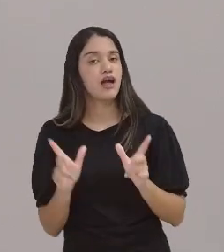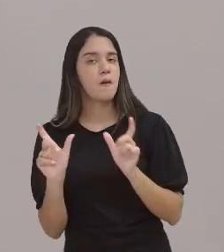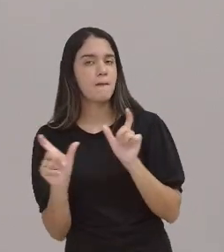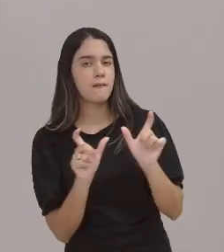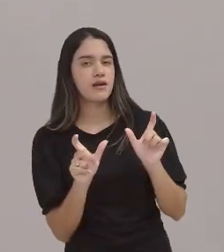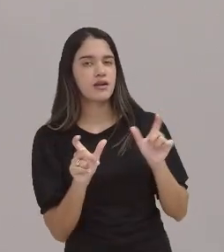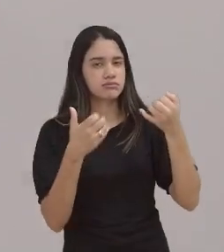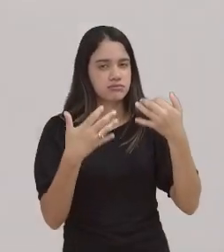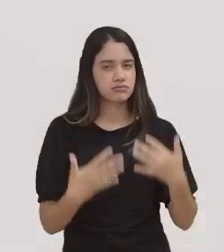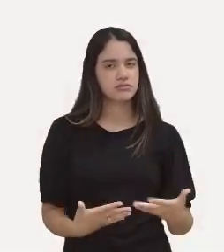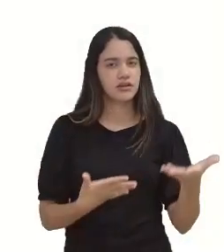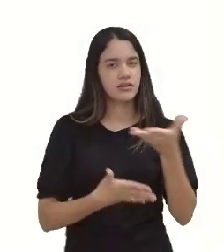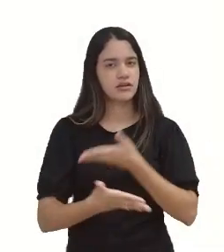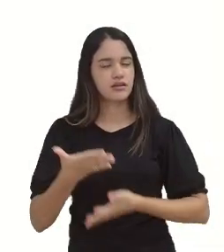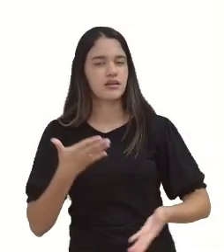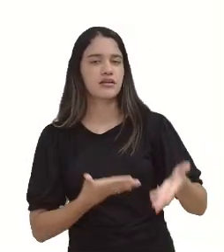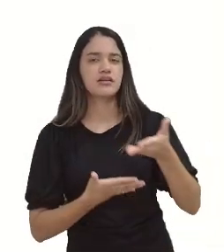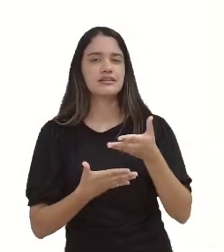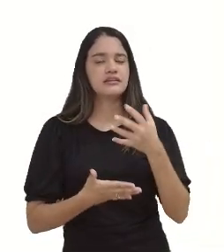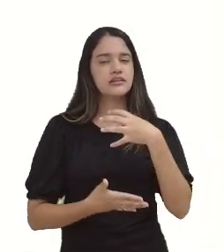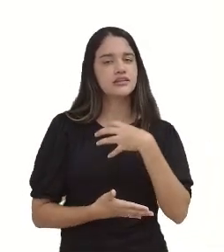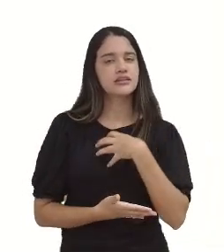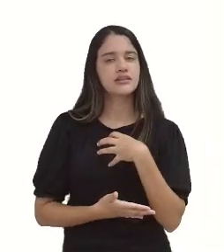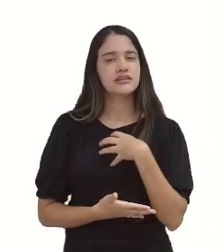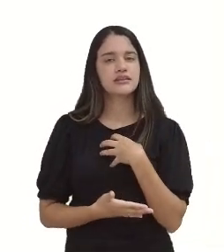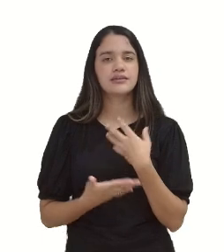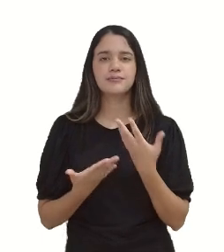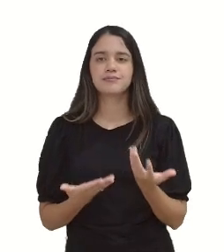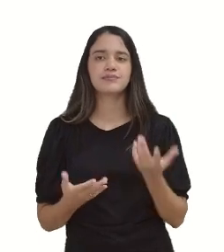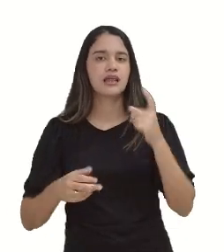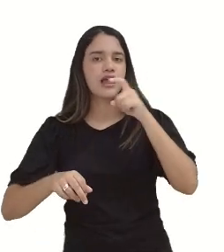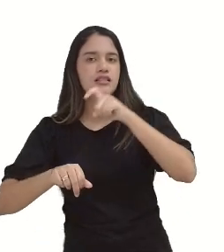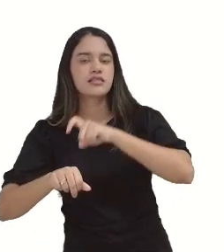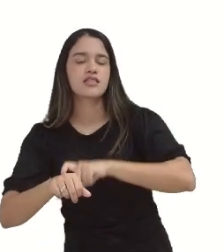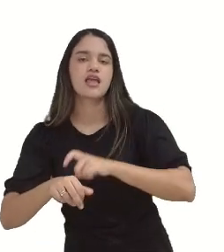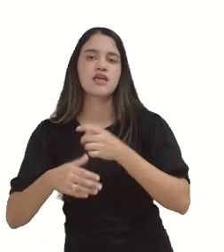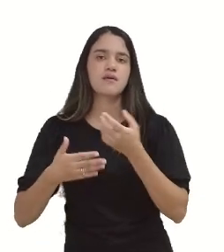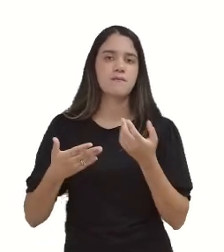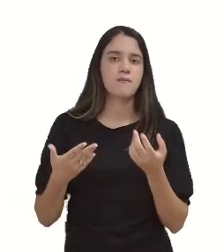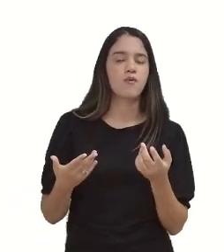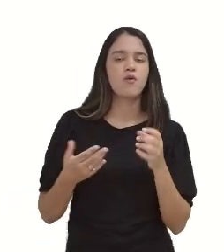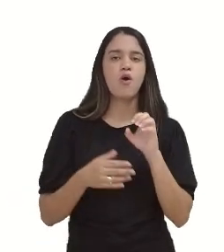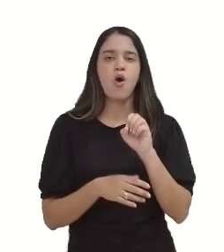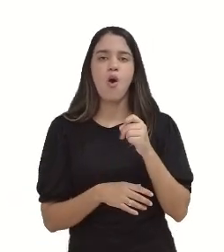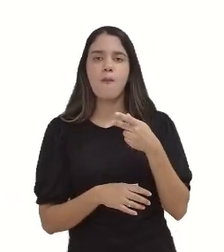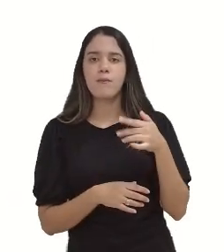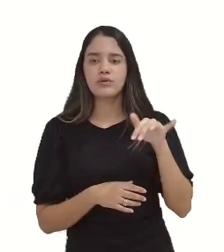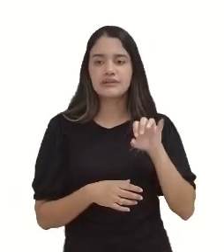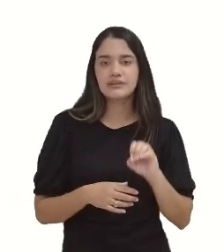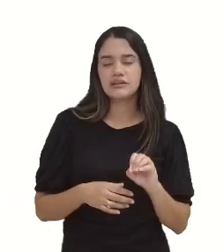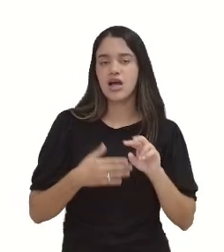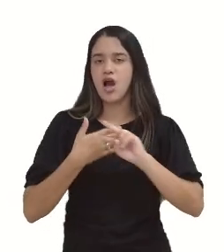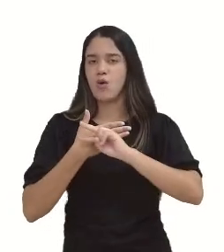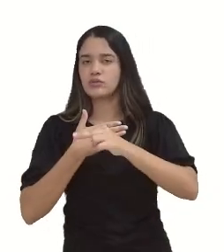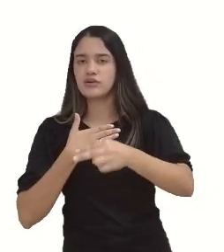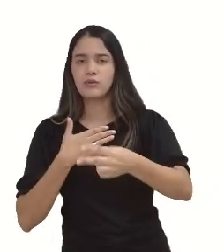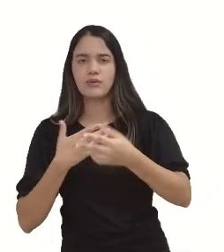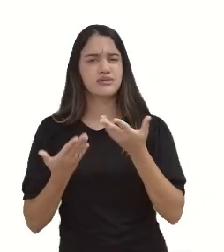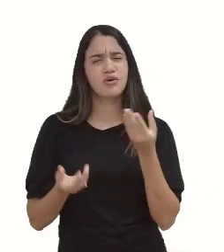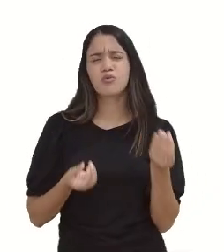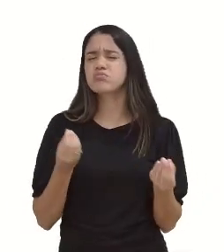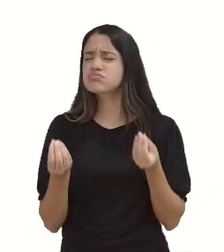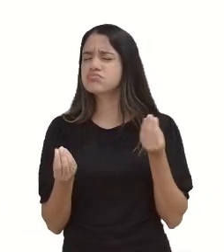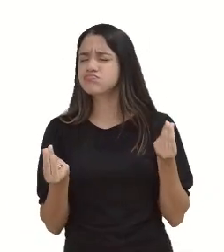falei, estabelecem sentido, como tempo, oposição, causa, consequência. Como